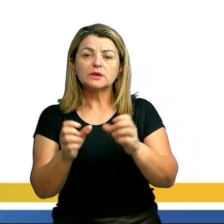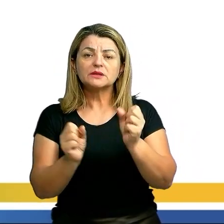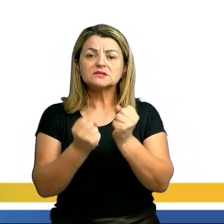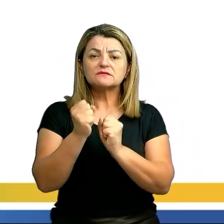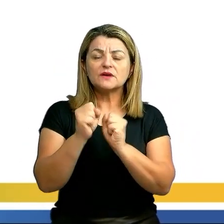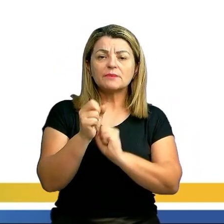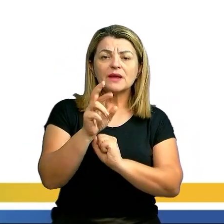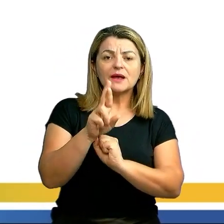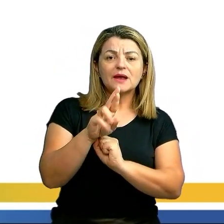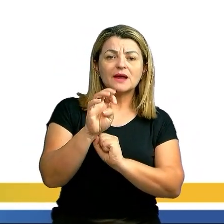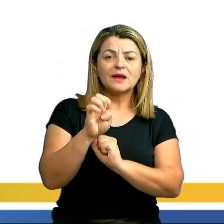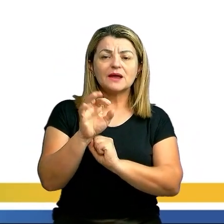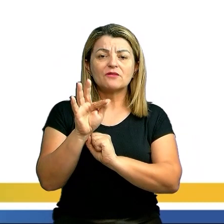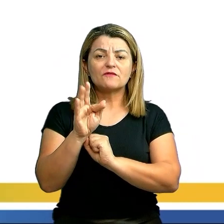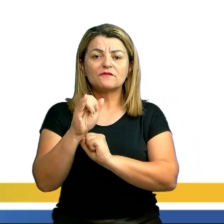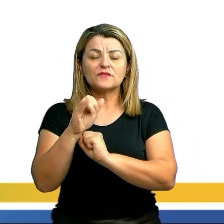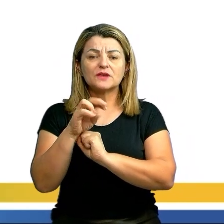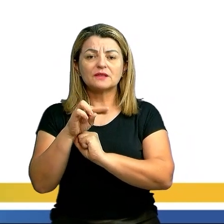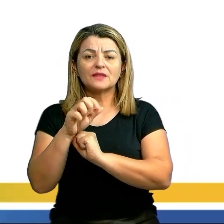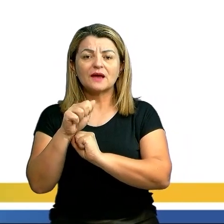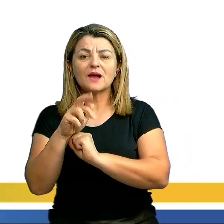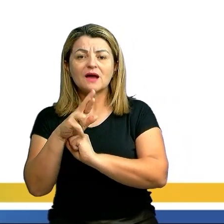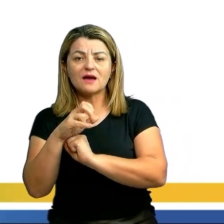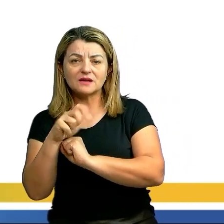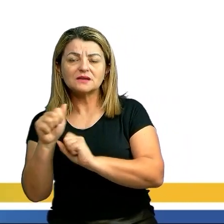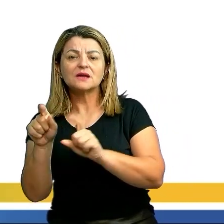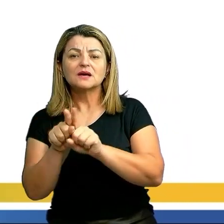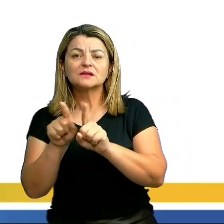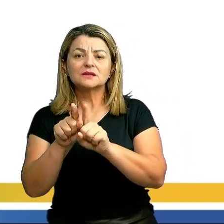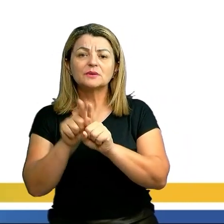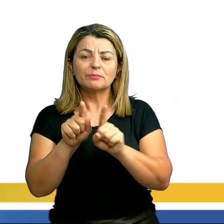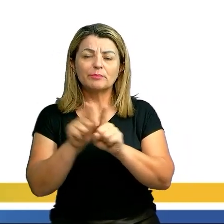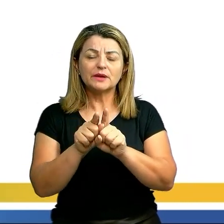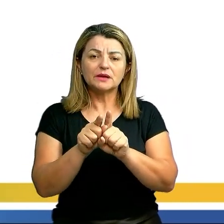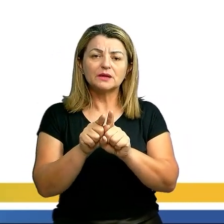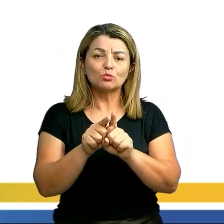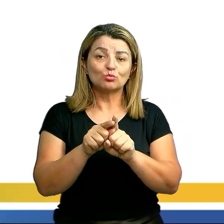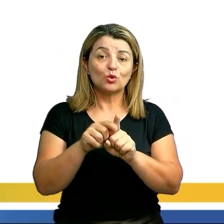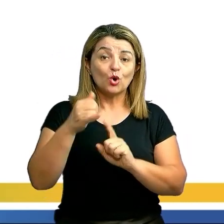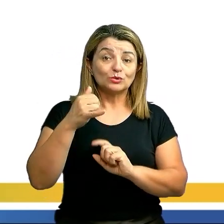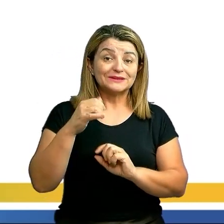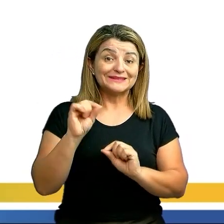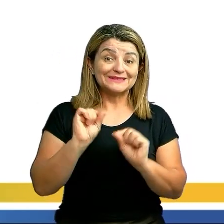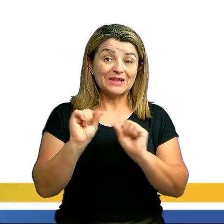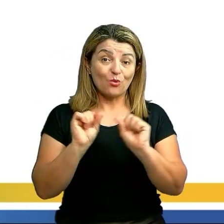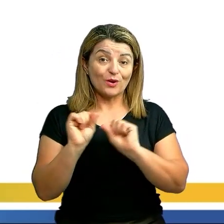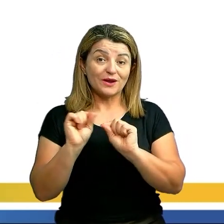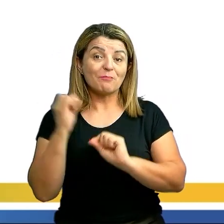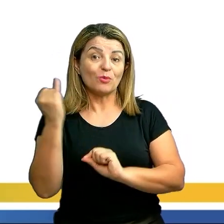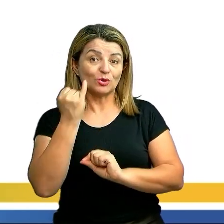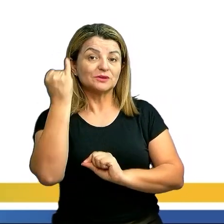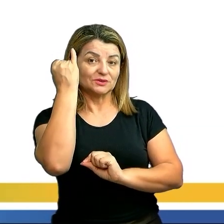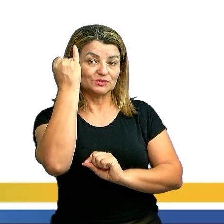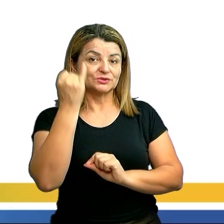obviamente, da extração desse bem tão importante que é o petróleo, né, no mundo de hoje. Certo, minha